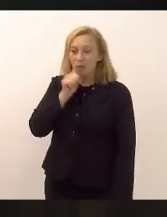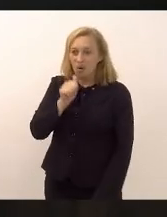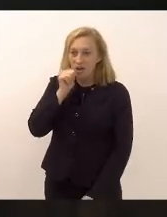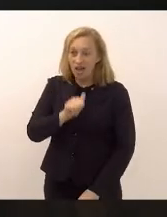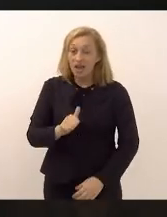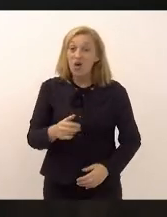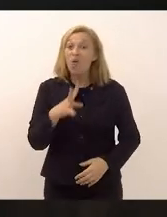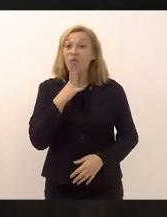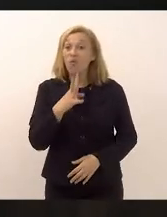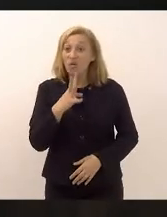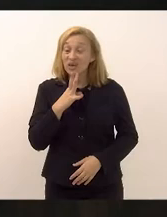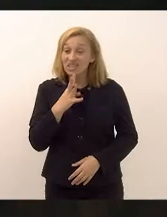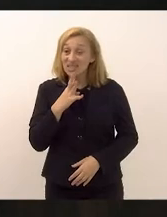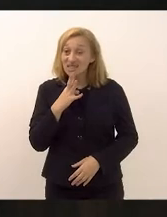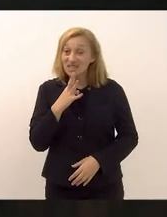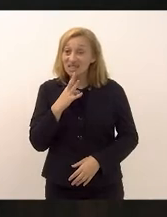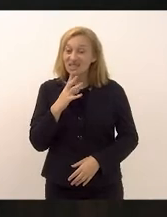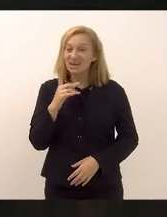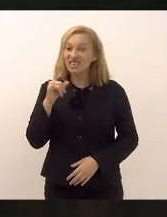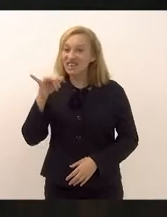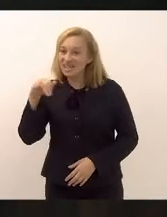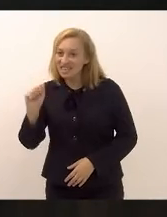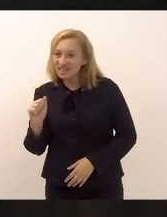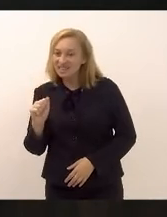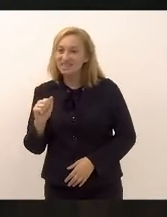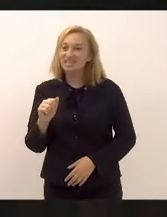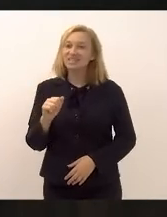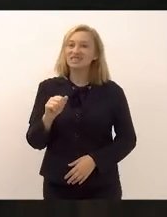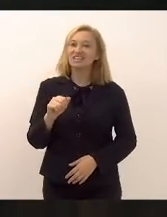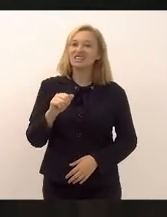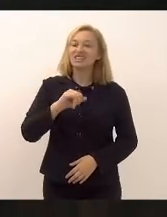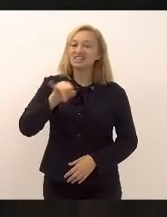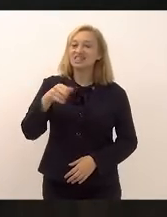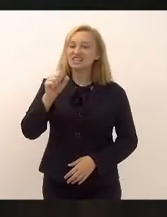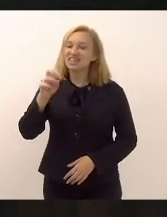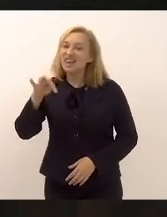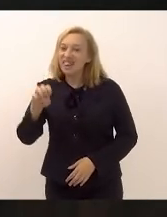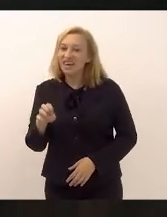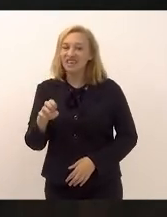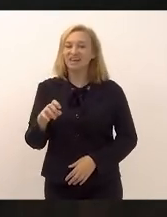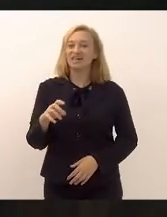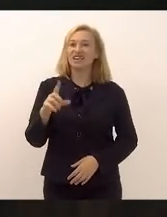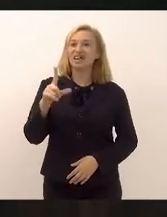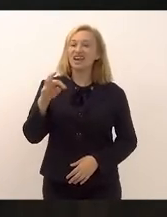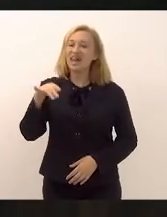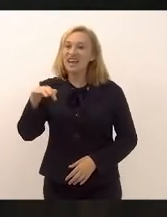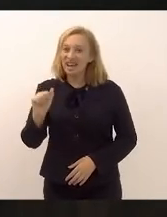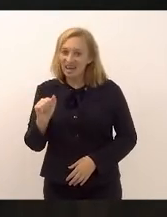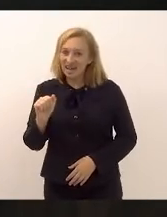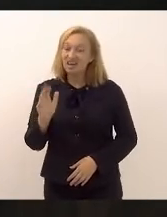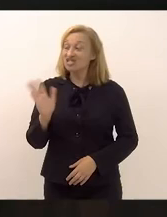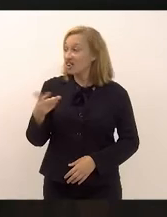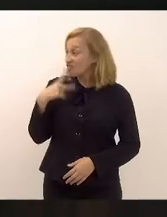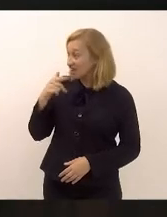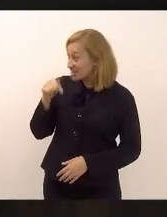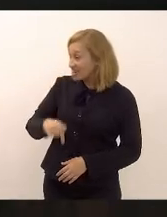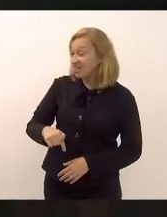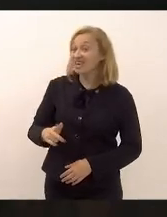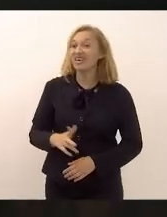eu conheci Lígia do Hotel de Andrade, a Dialeta Nascimento, a Leila Linhares, que já falei